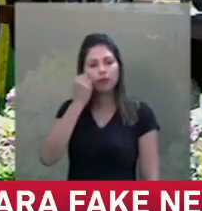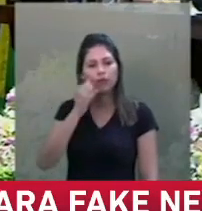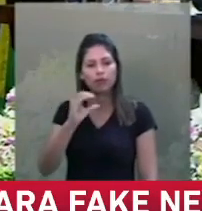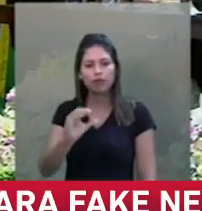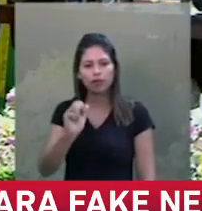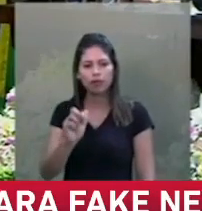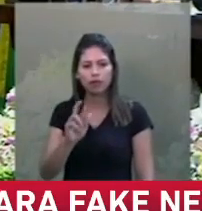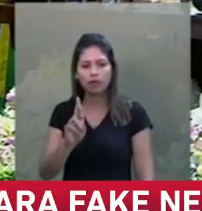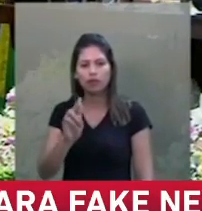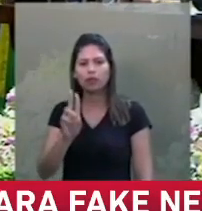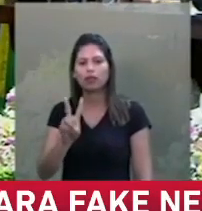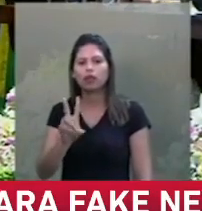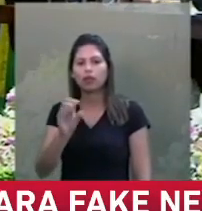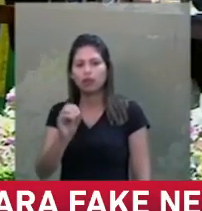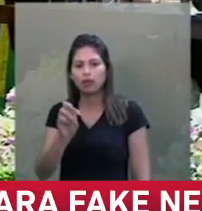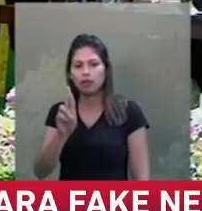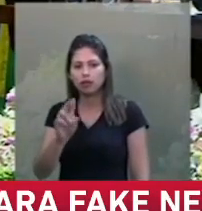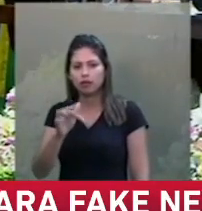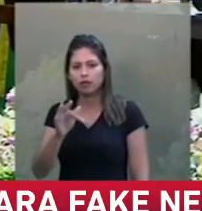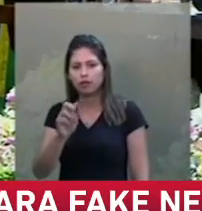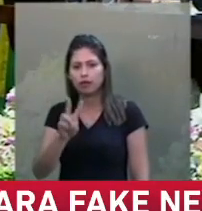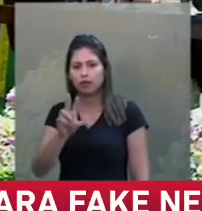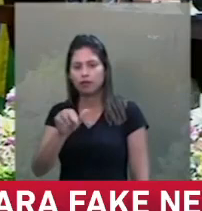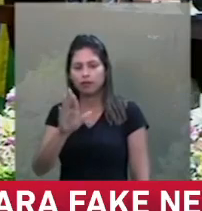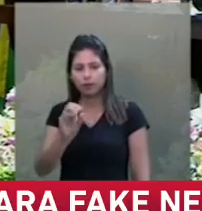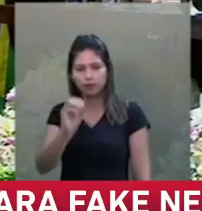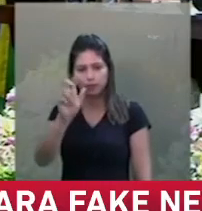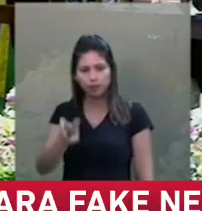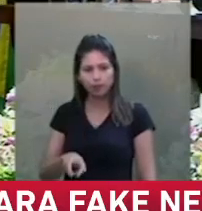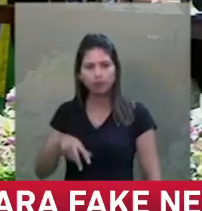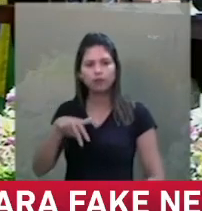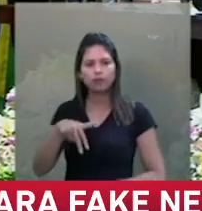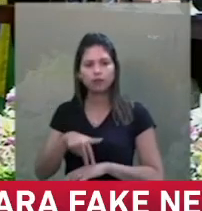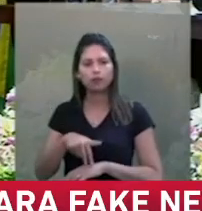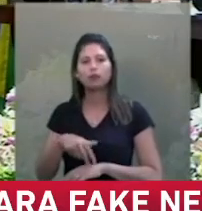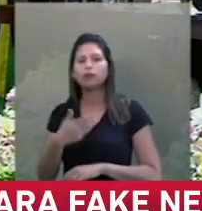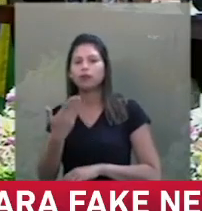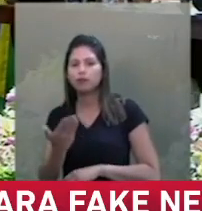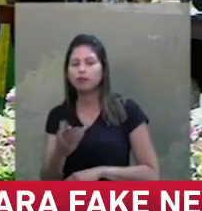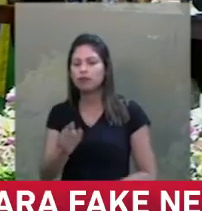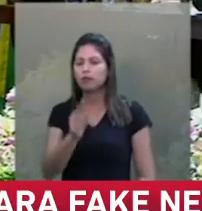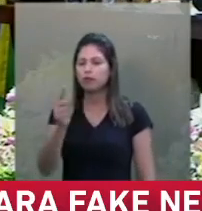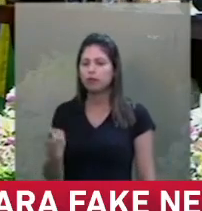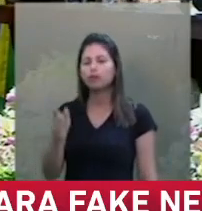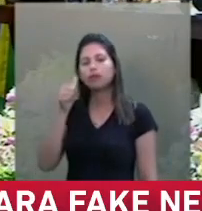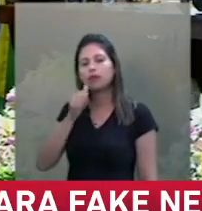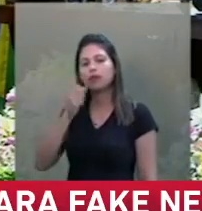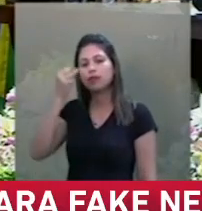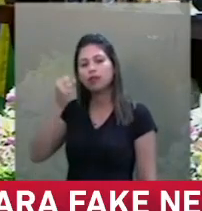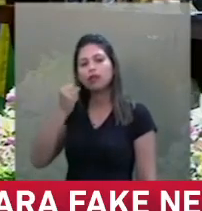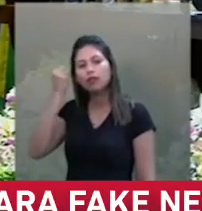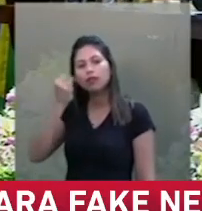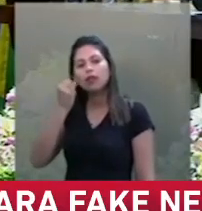das ferrovias e aquela questão envolvendo a redução do ICMS